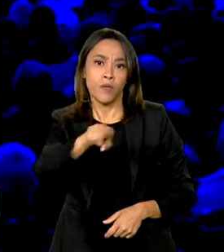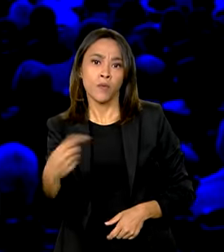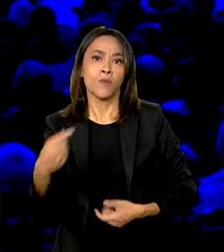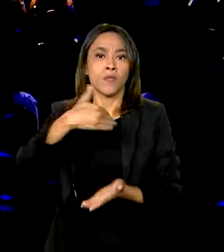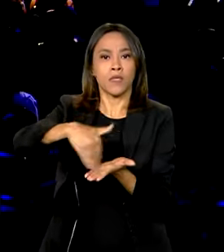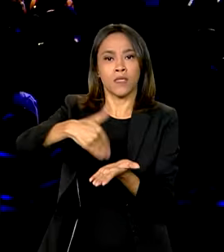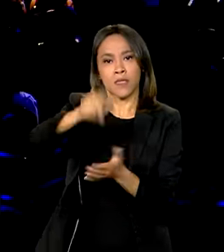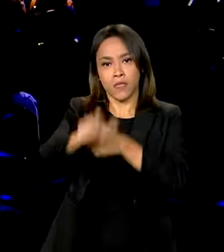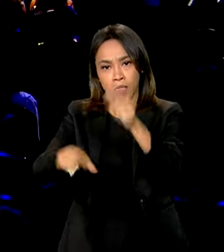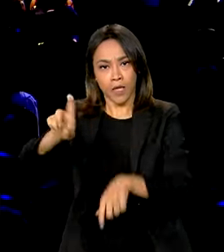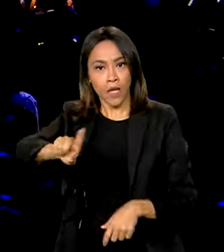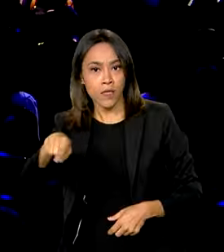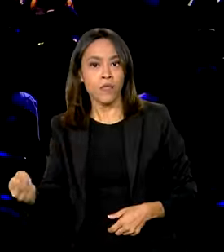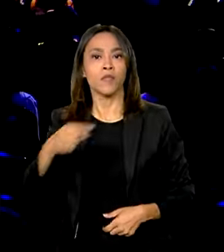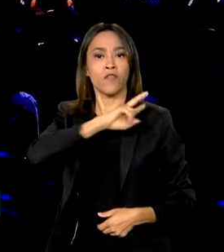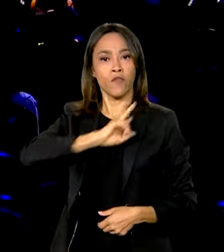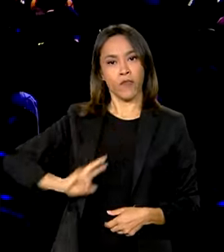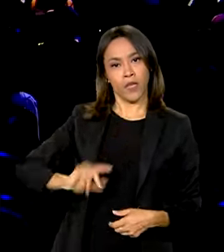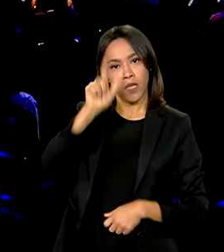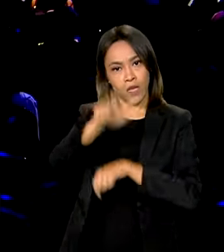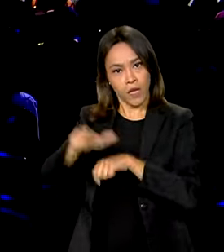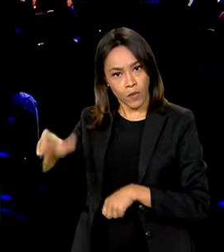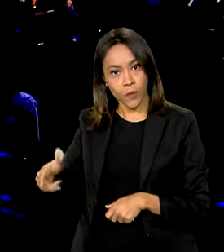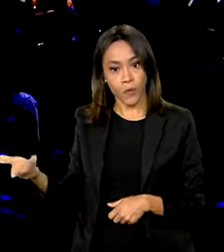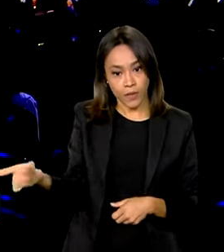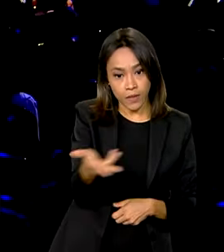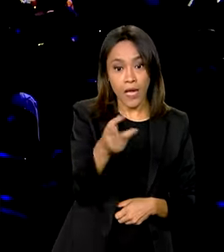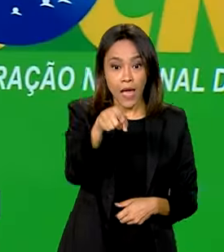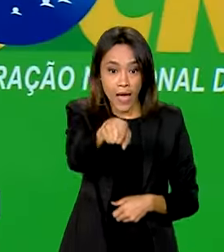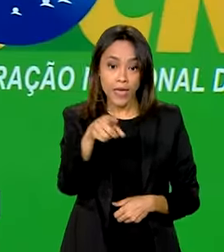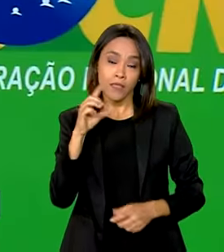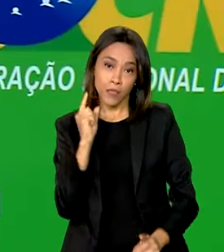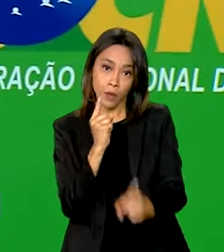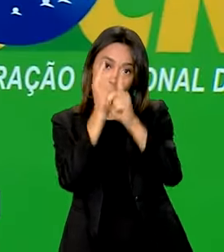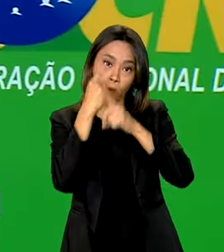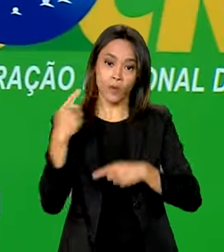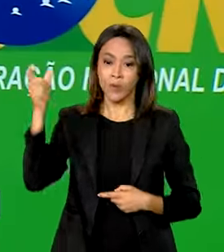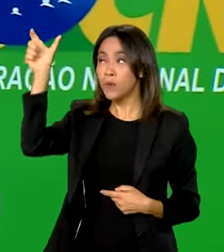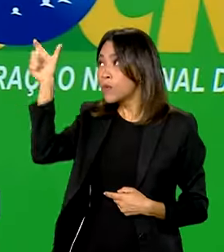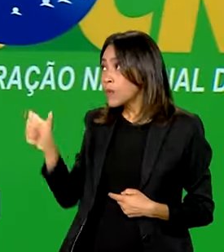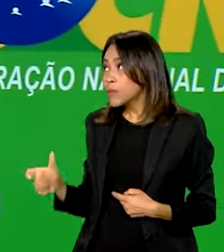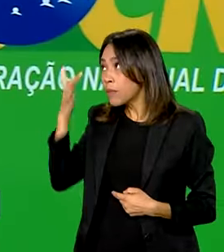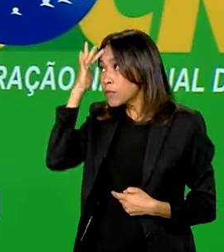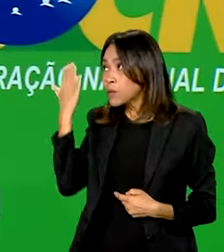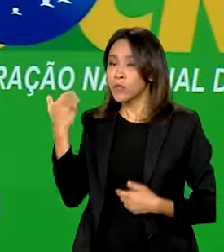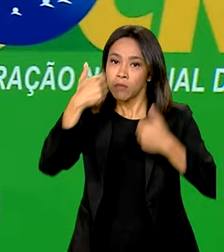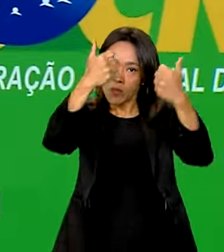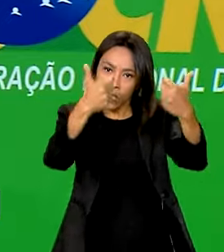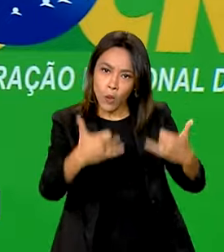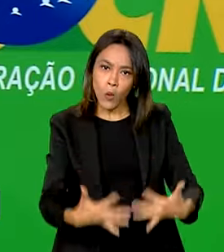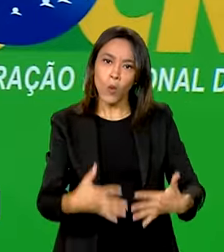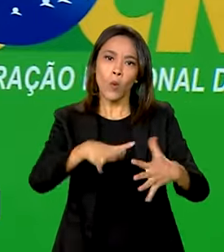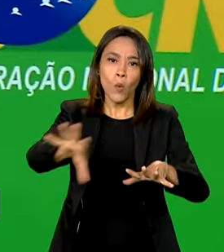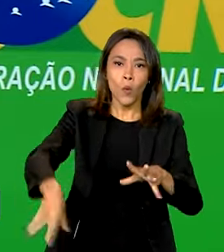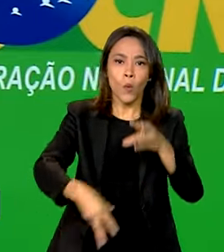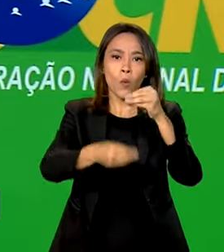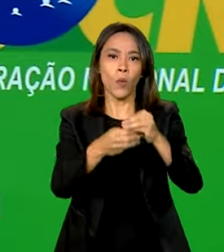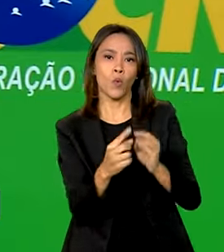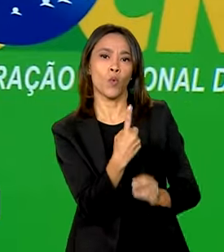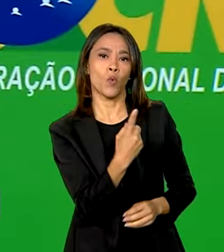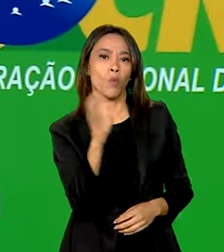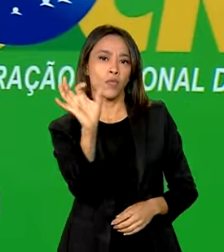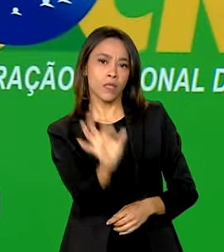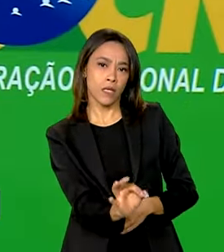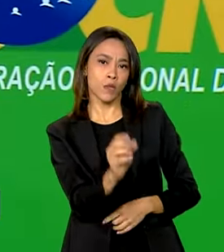vereadores. O presidente da Confederação Nacional dos Municípios citou avanços como o adicional de 1% no Fundo de Participação